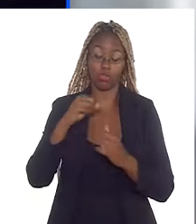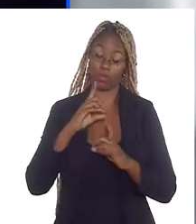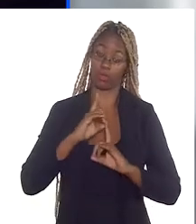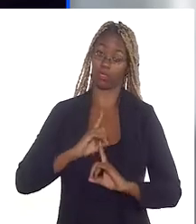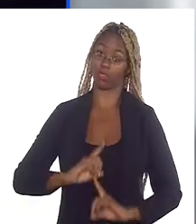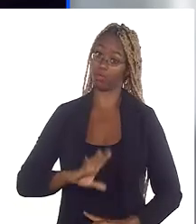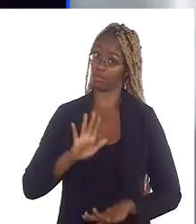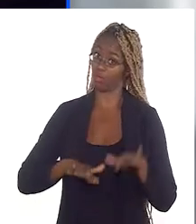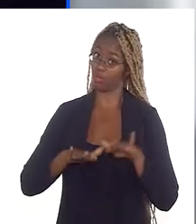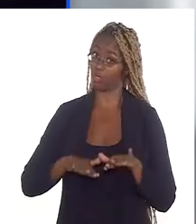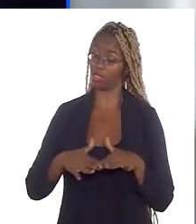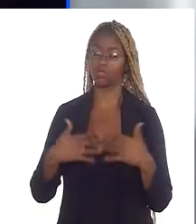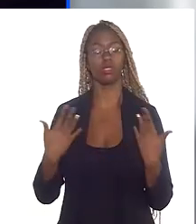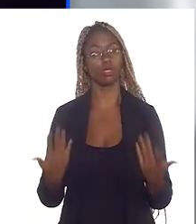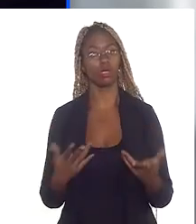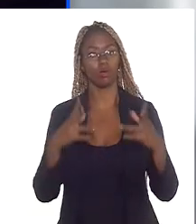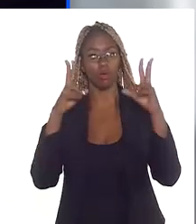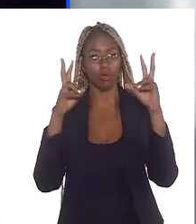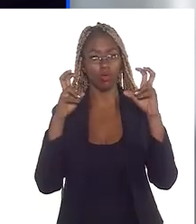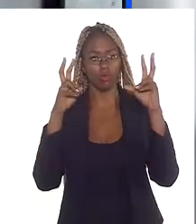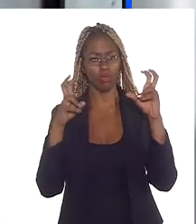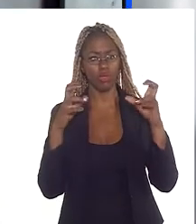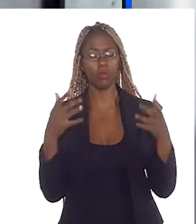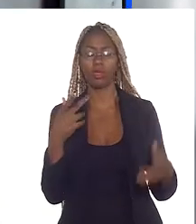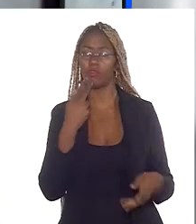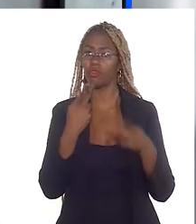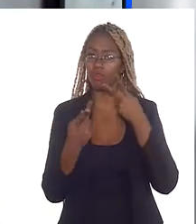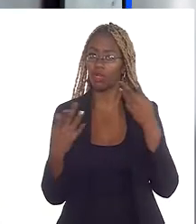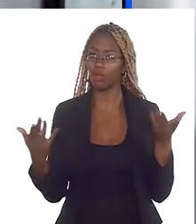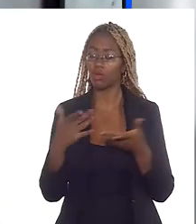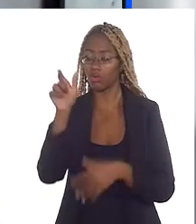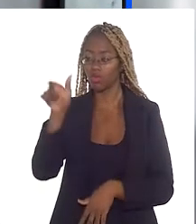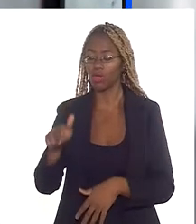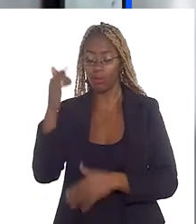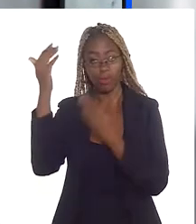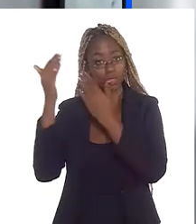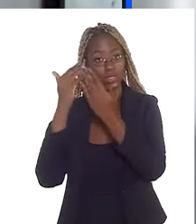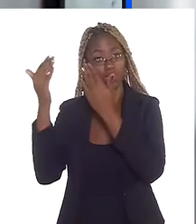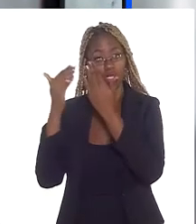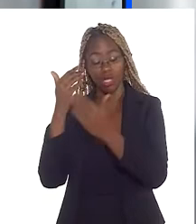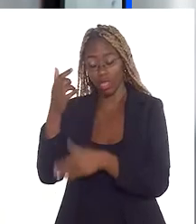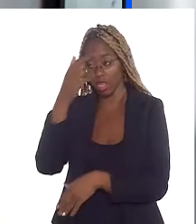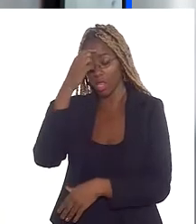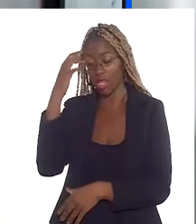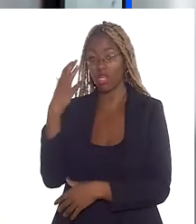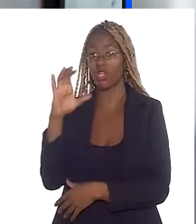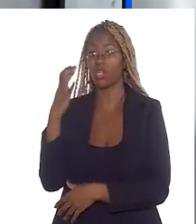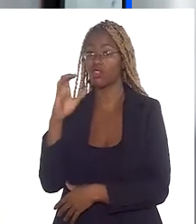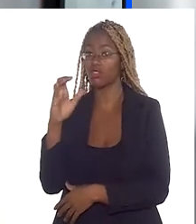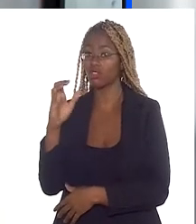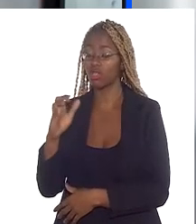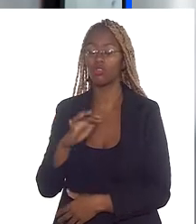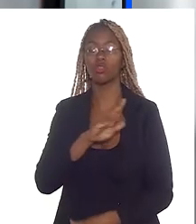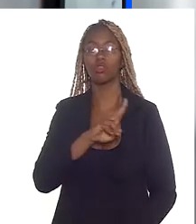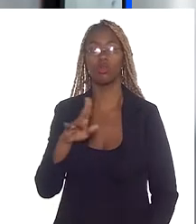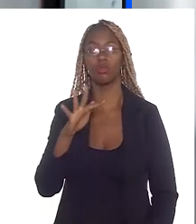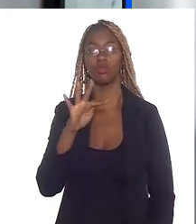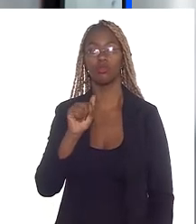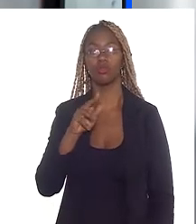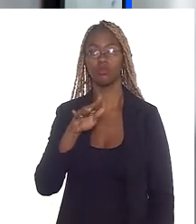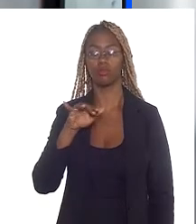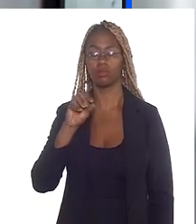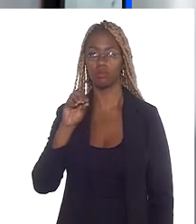depressão sobre esse assunto eu converso hoje com a psicóloga e neurocientista e socióloga Fabíola Salustiano